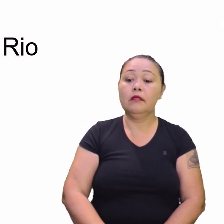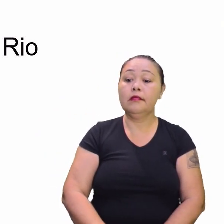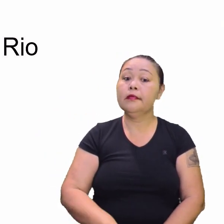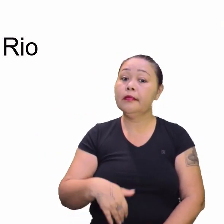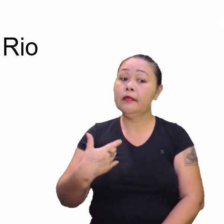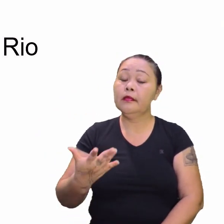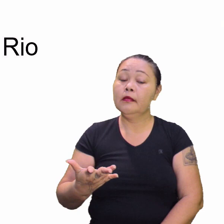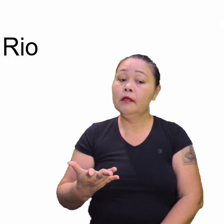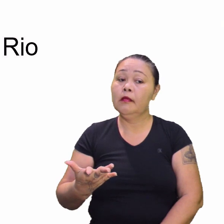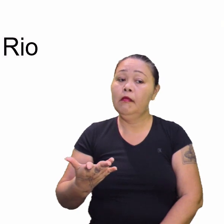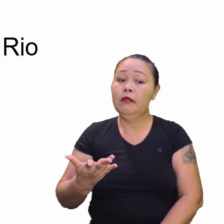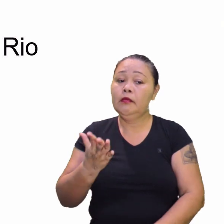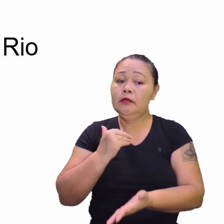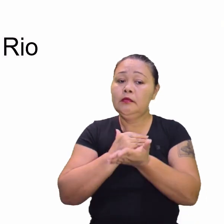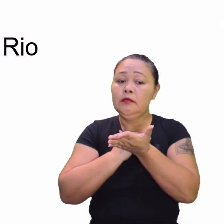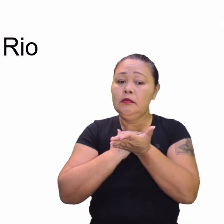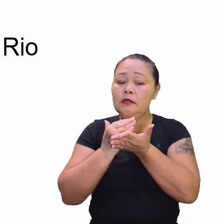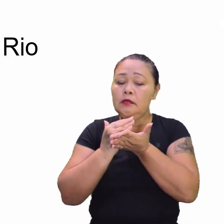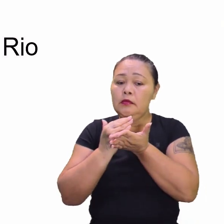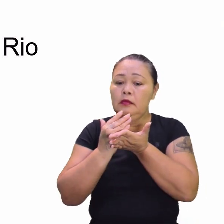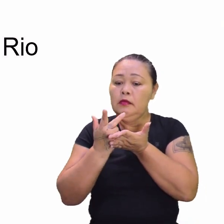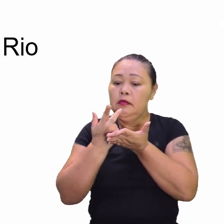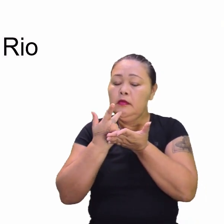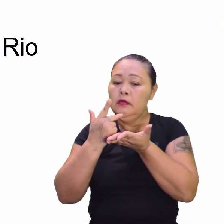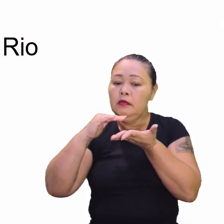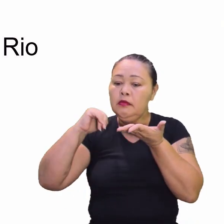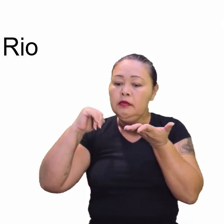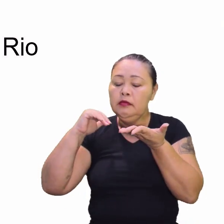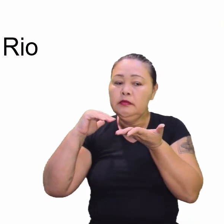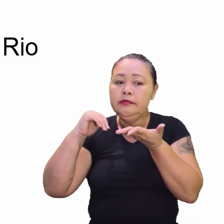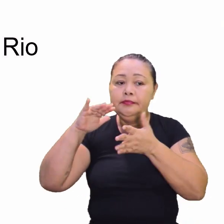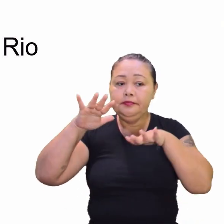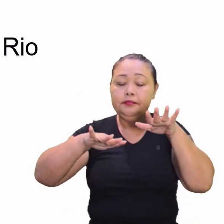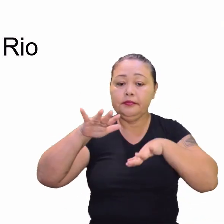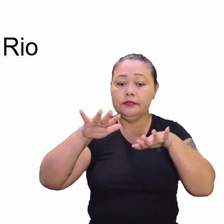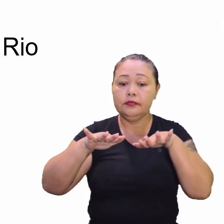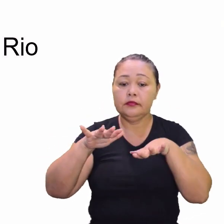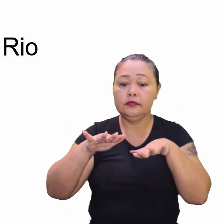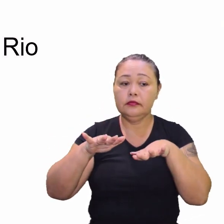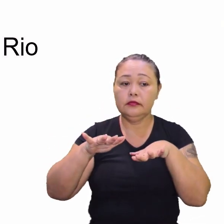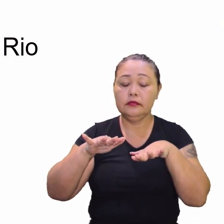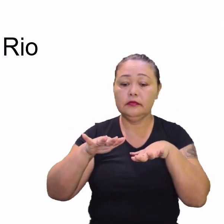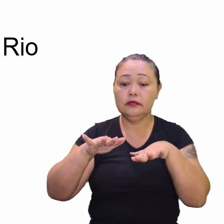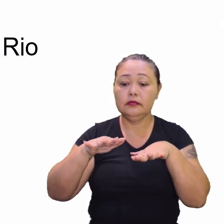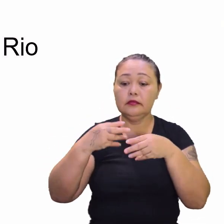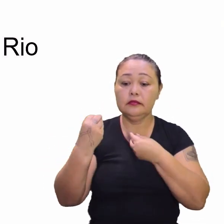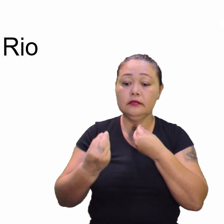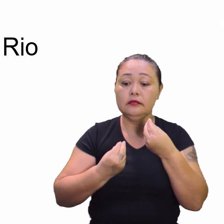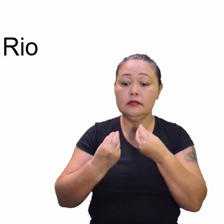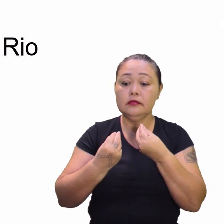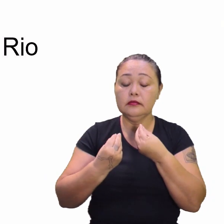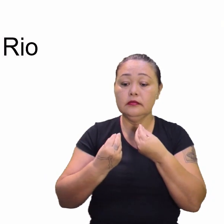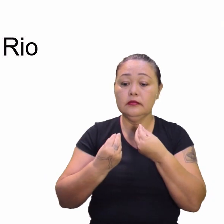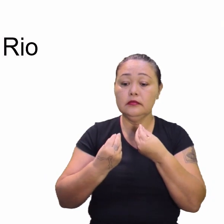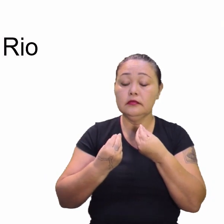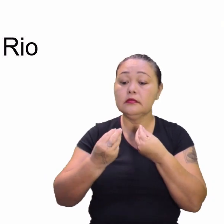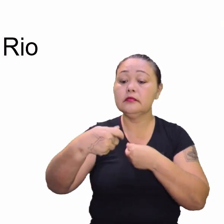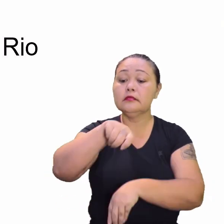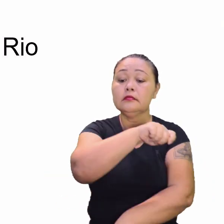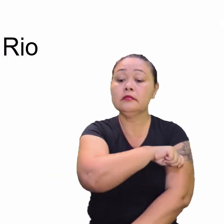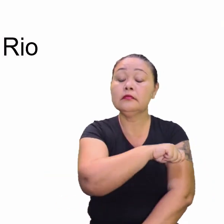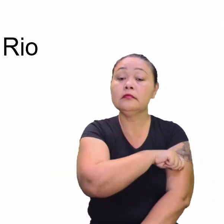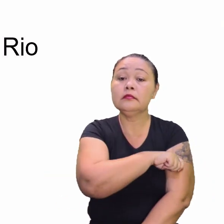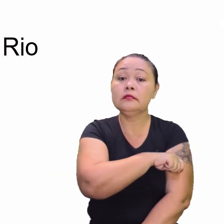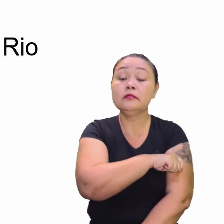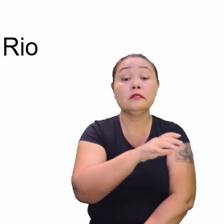a gente poderia começar fazendo algumas formas de fazer com que o